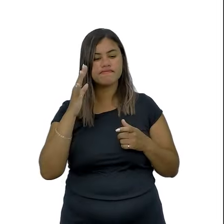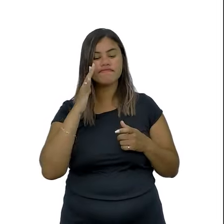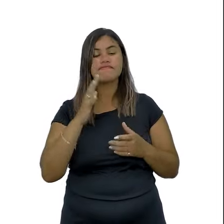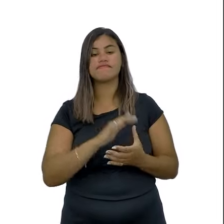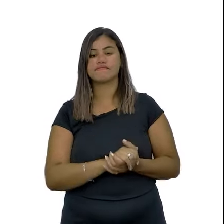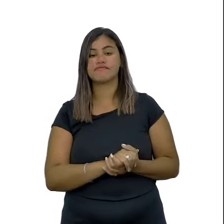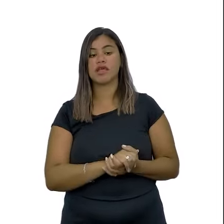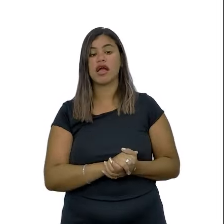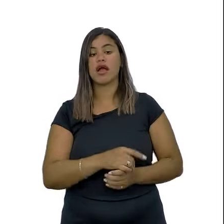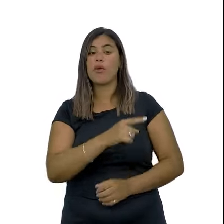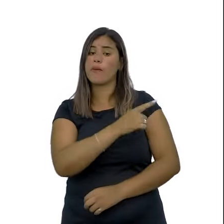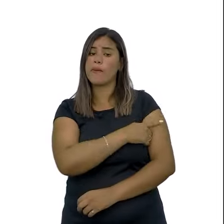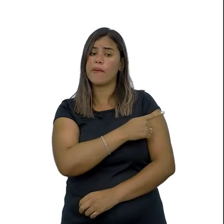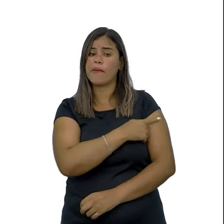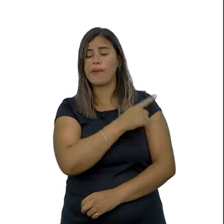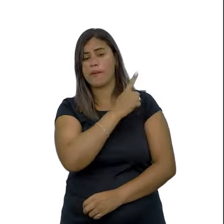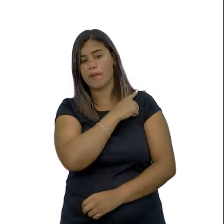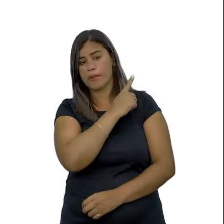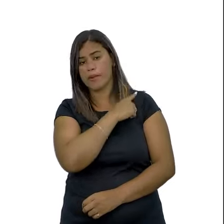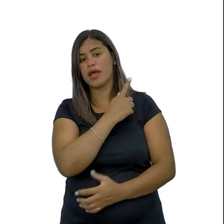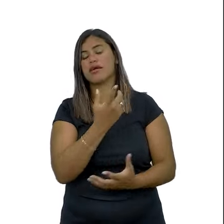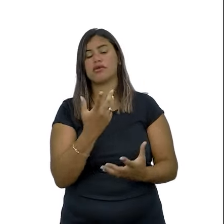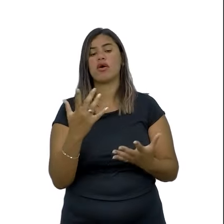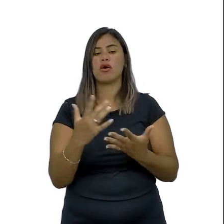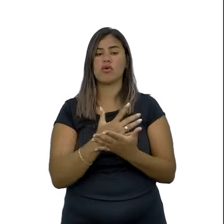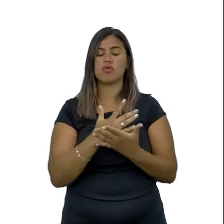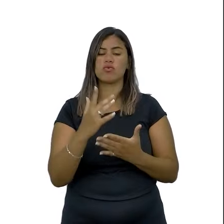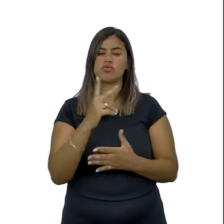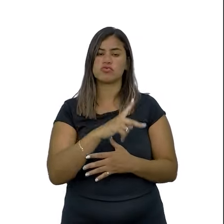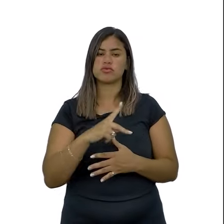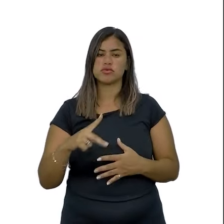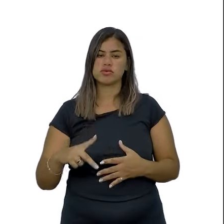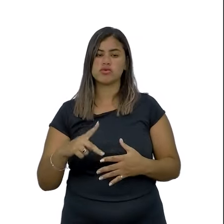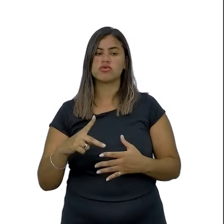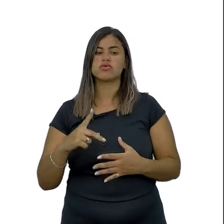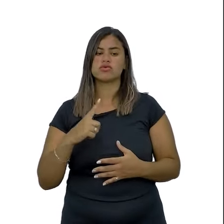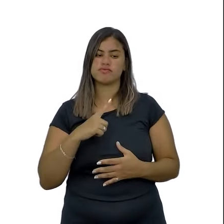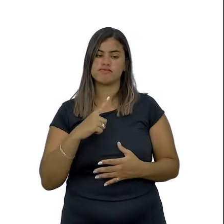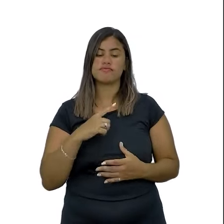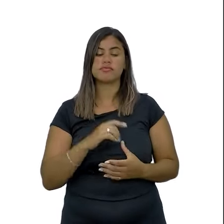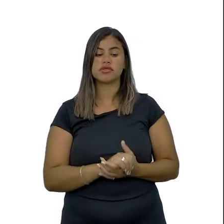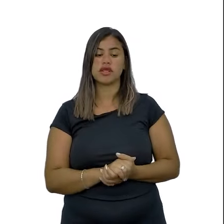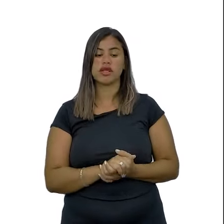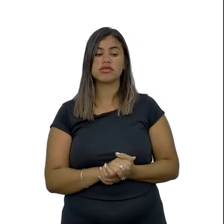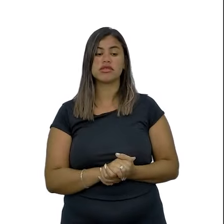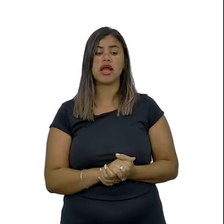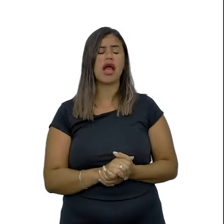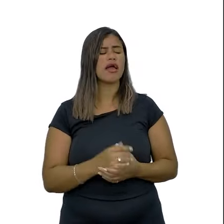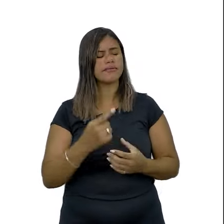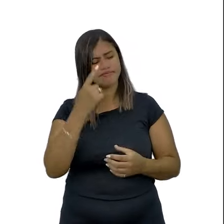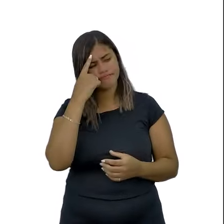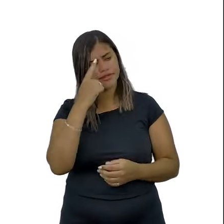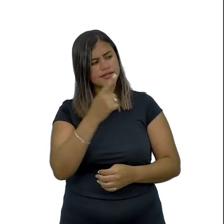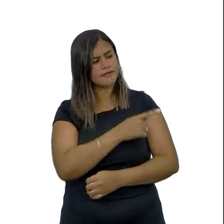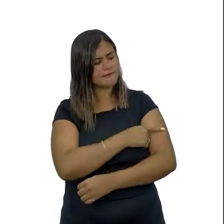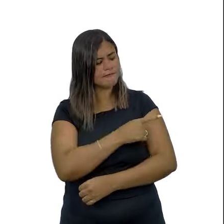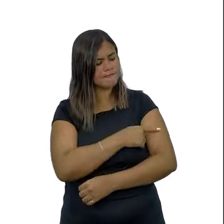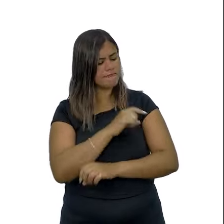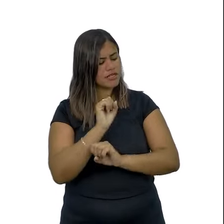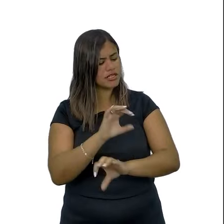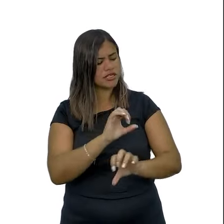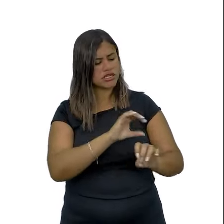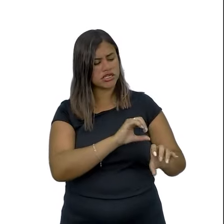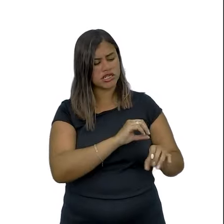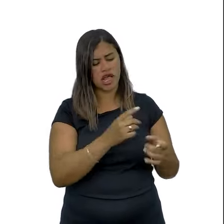condições que aconteceram à educação infantil. O que o momento da educação infantil,